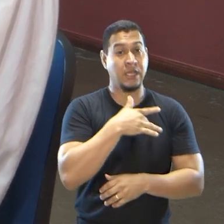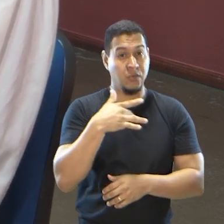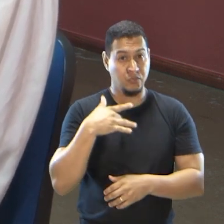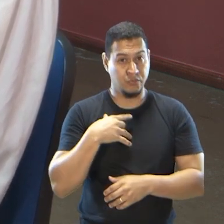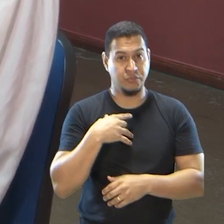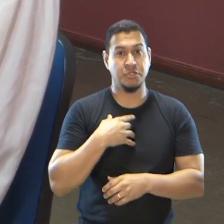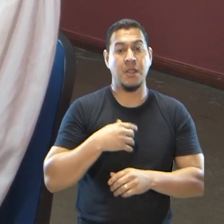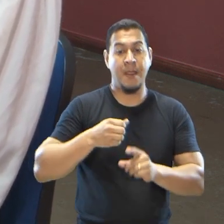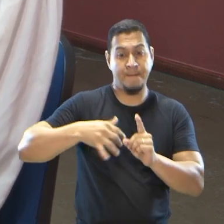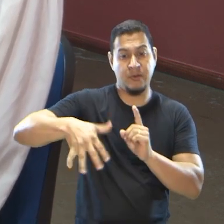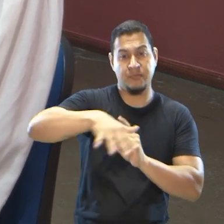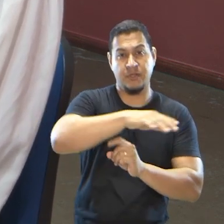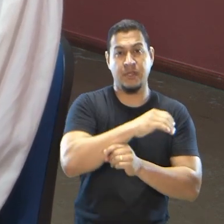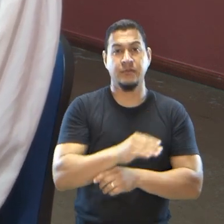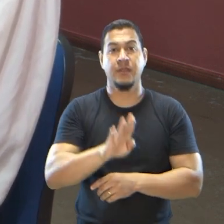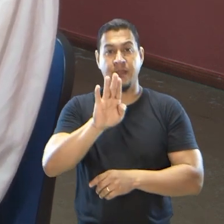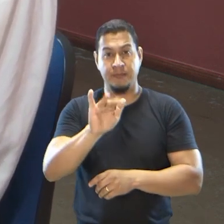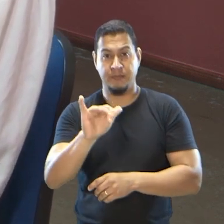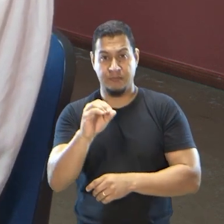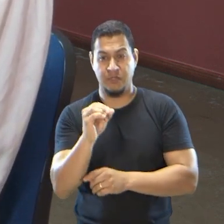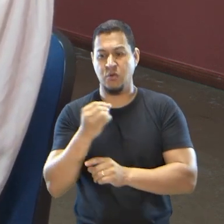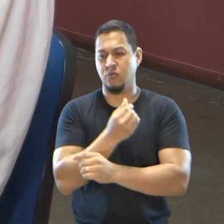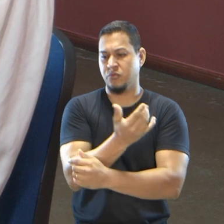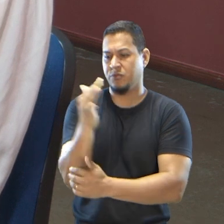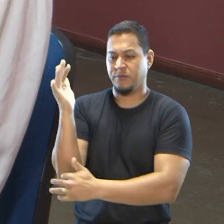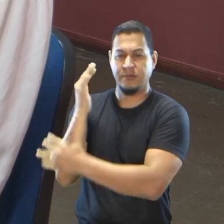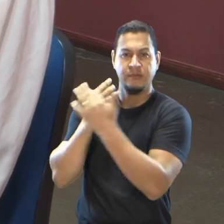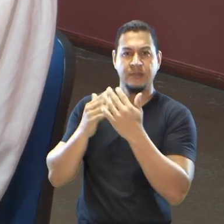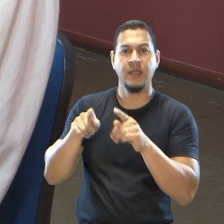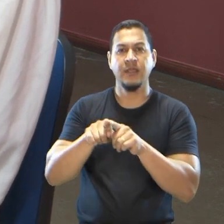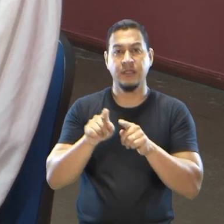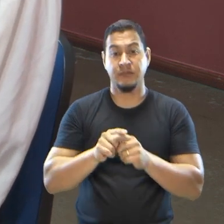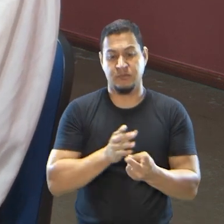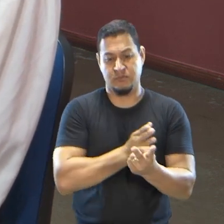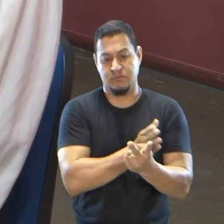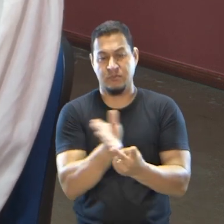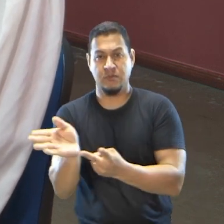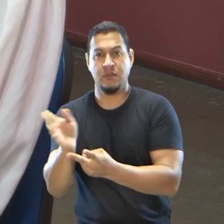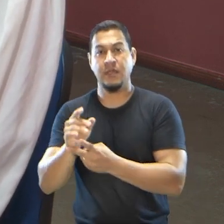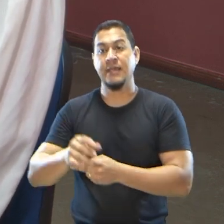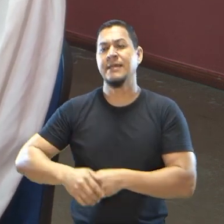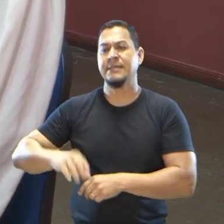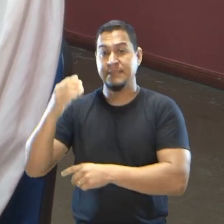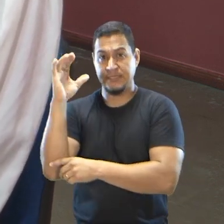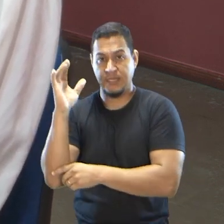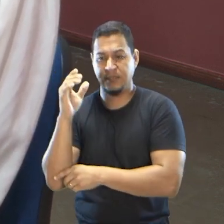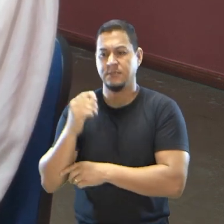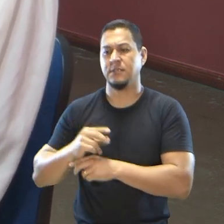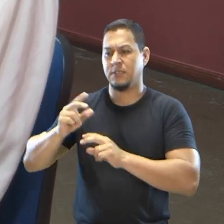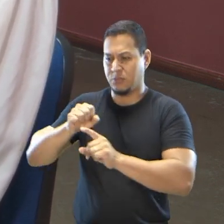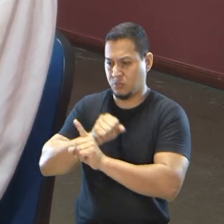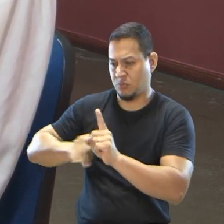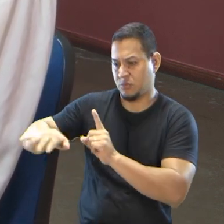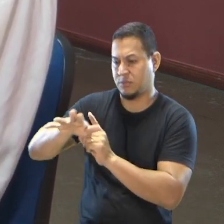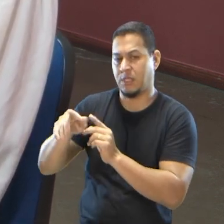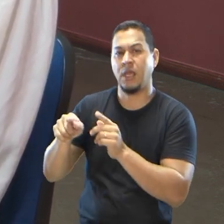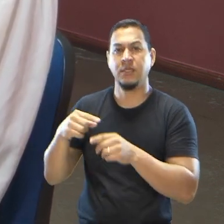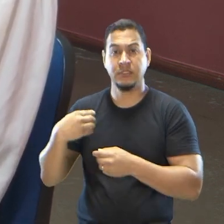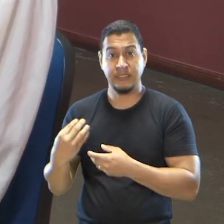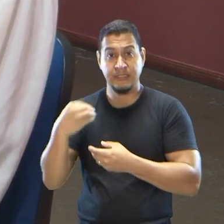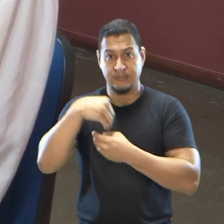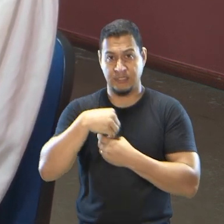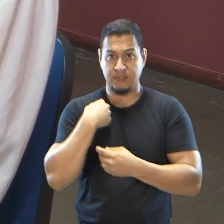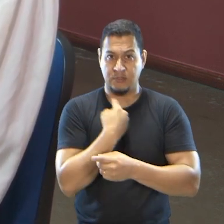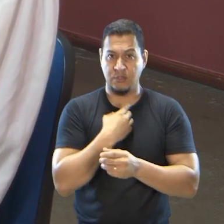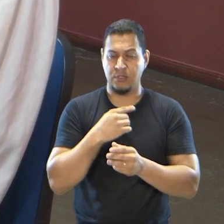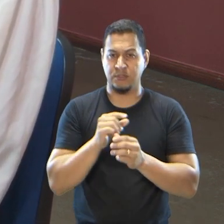meio ambiente e biodiversidade, e duas linhas de pesquisas, biociência e ciências da saúde e sociedade. Dentro